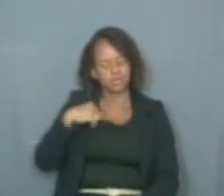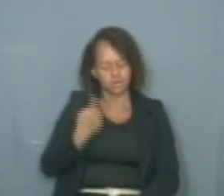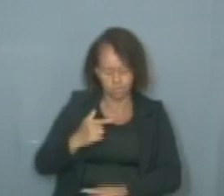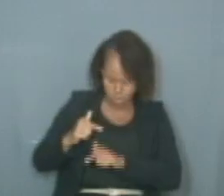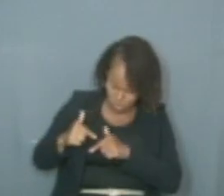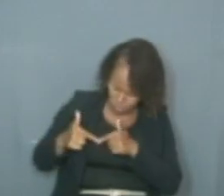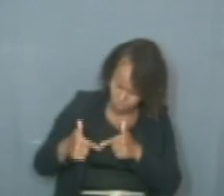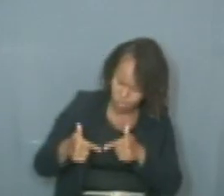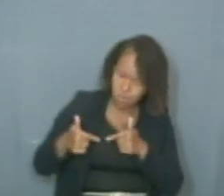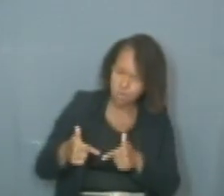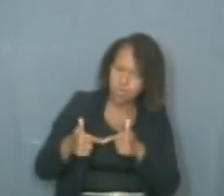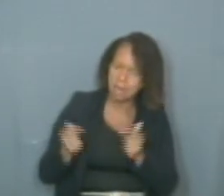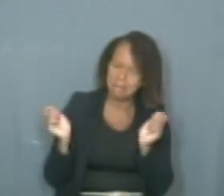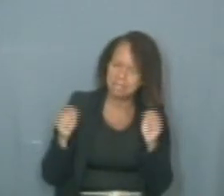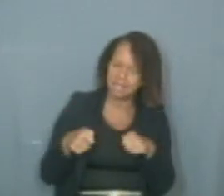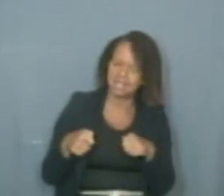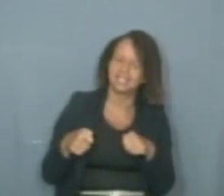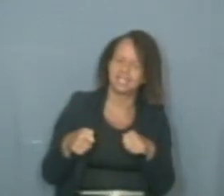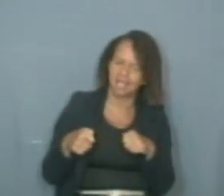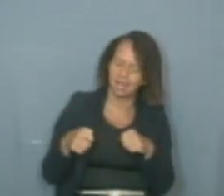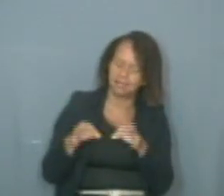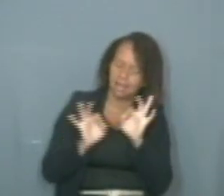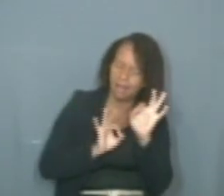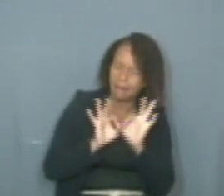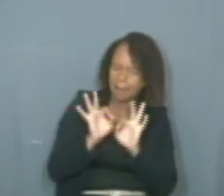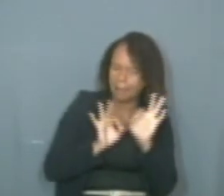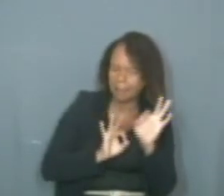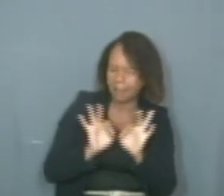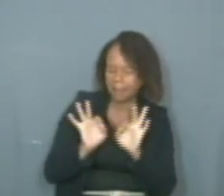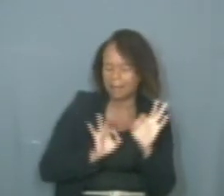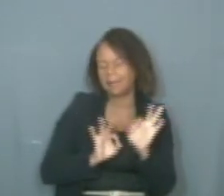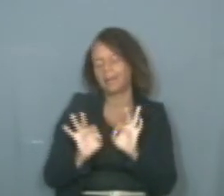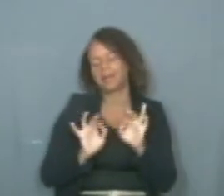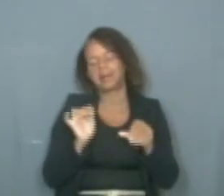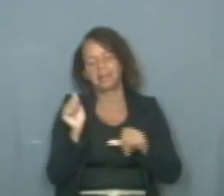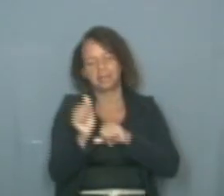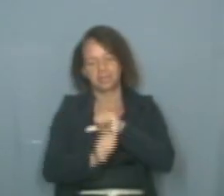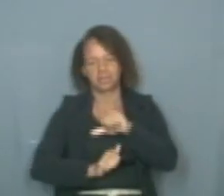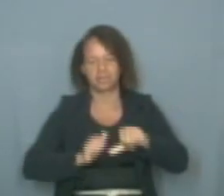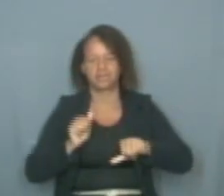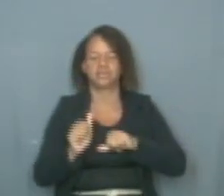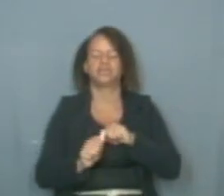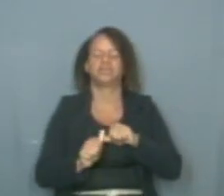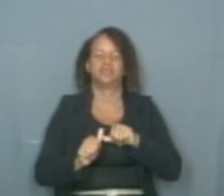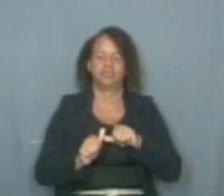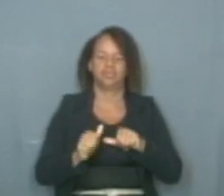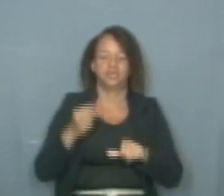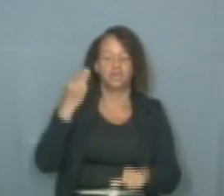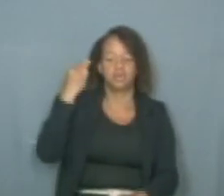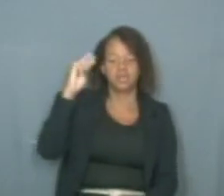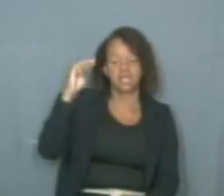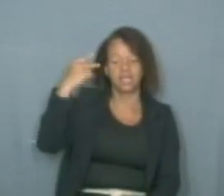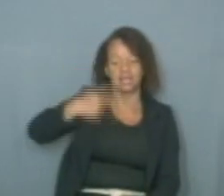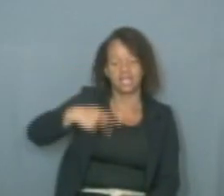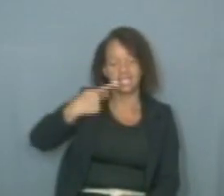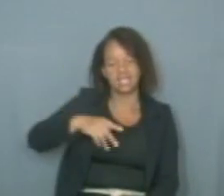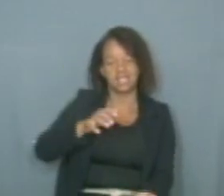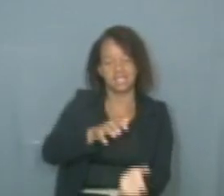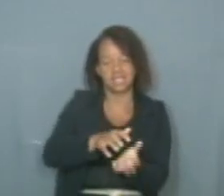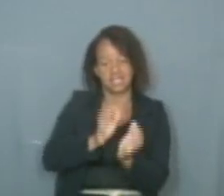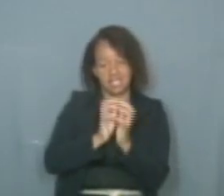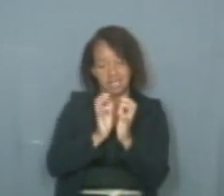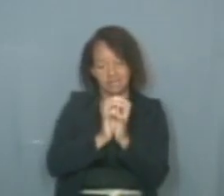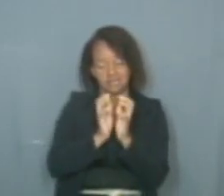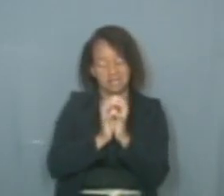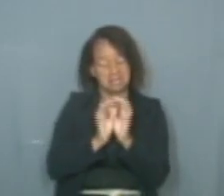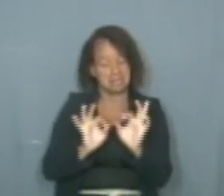luta, com a sua capacidade de articulação, que transformou o Museu da Cidade do Recife num museu de